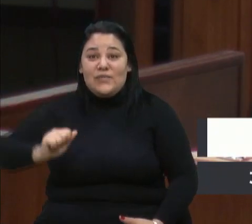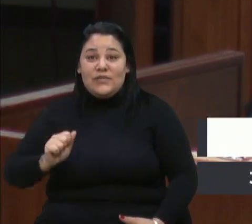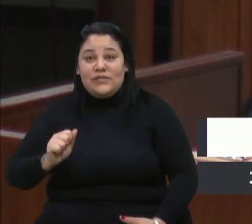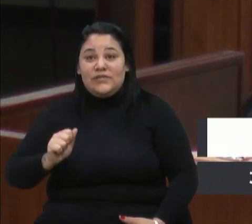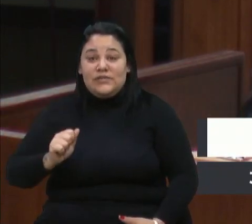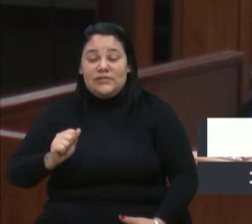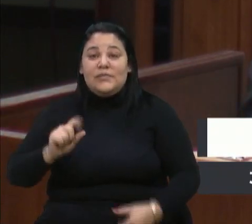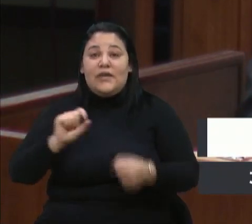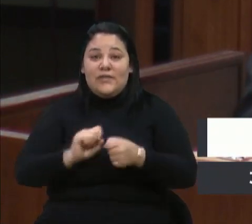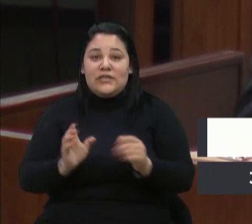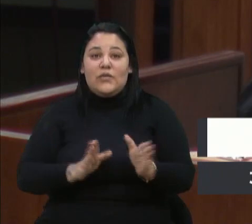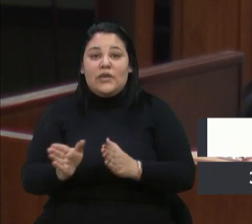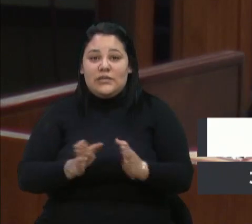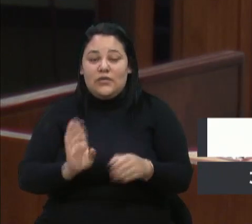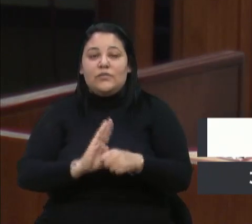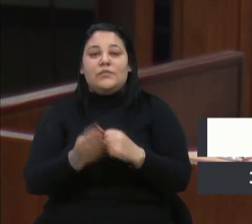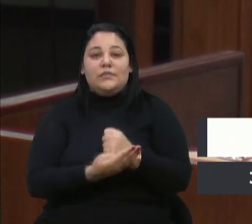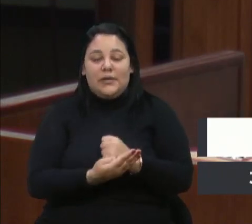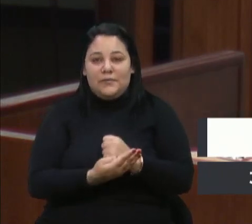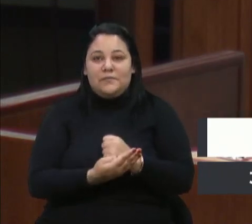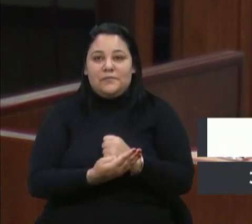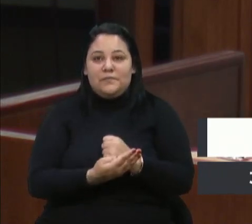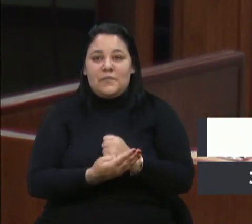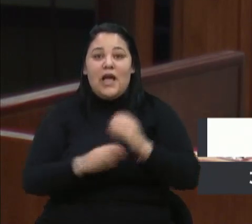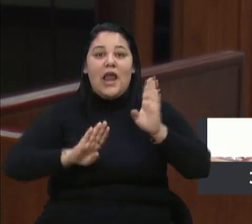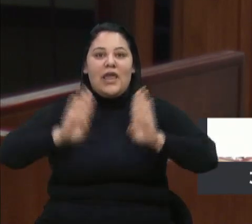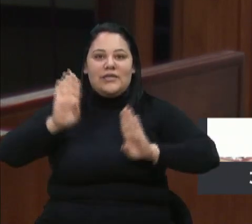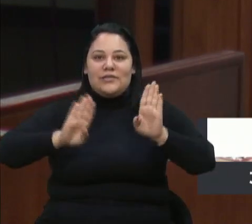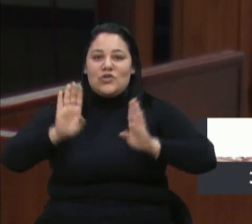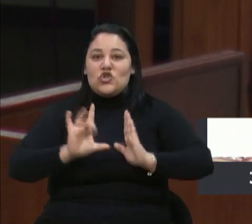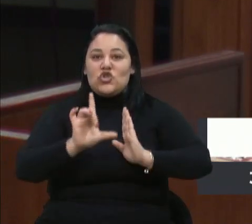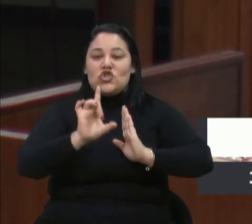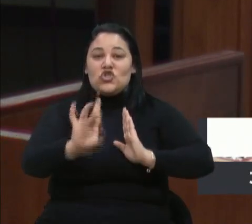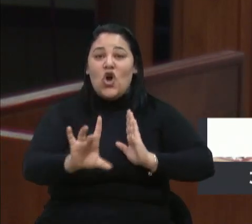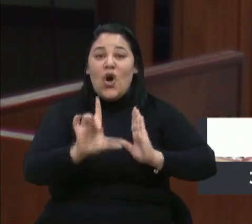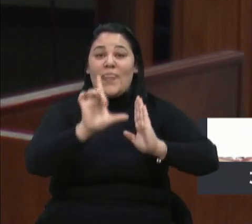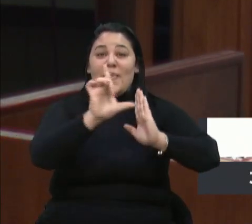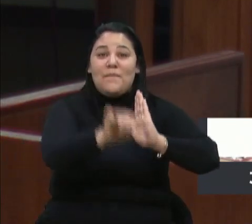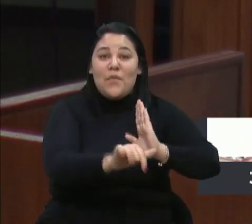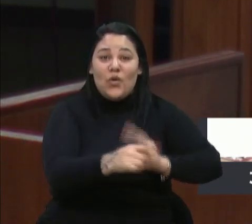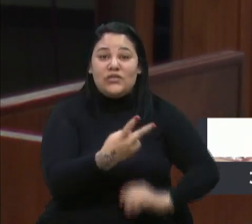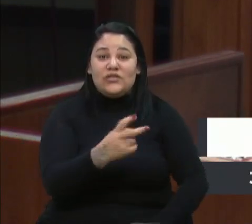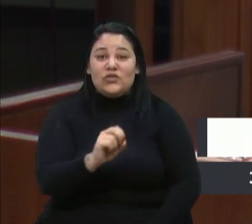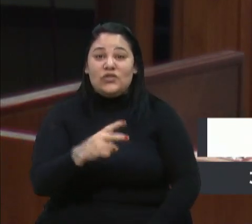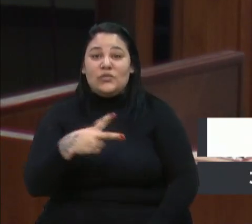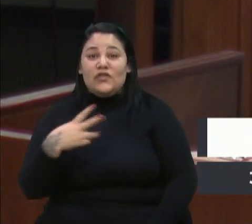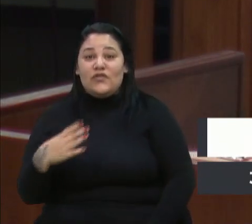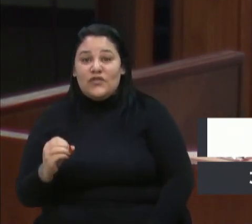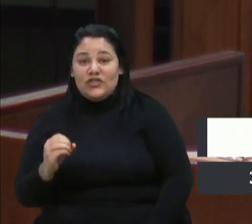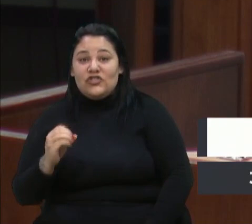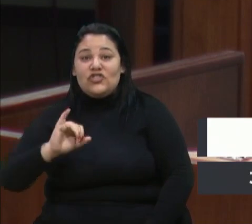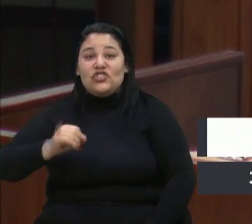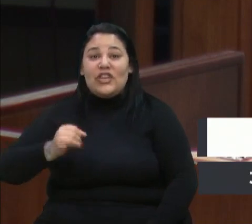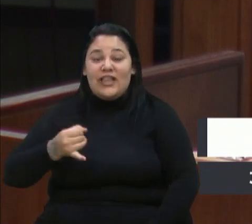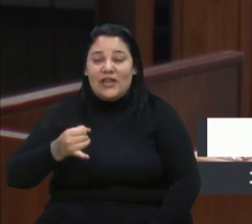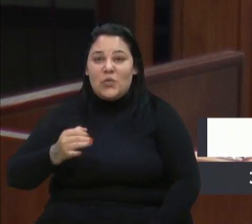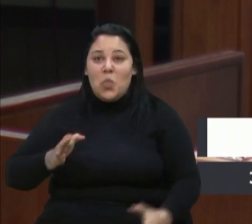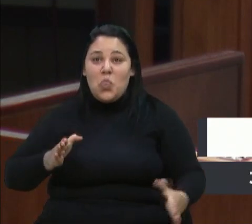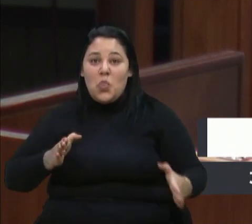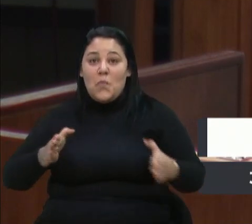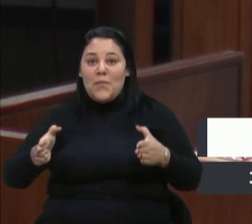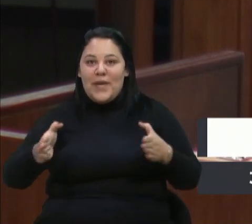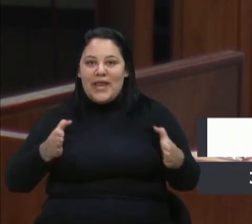ao Planalto. A licitação só foi lançada em janeiro de 2020. Na época,